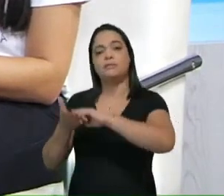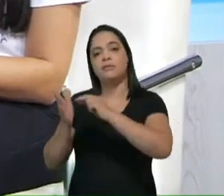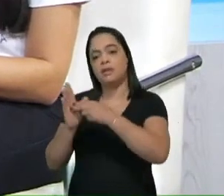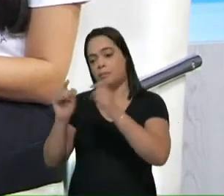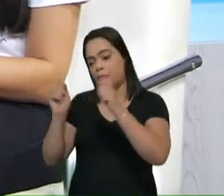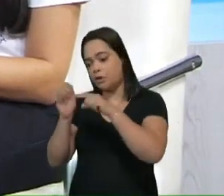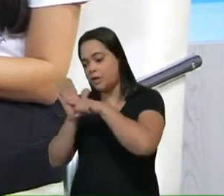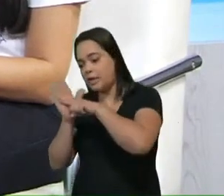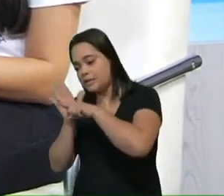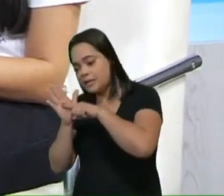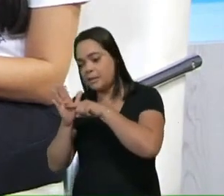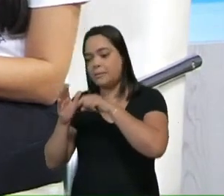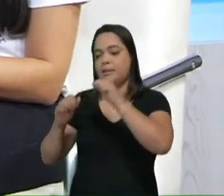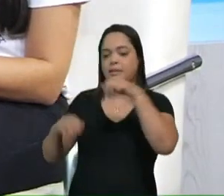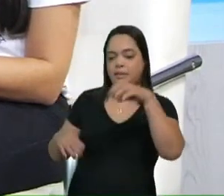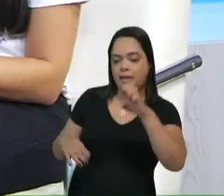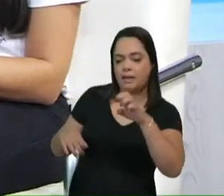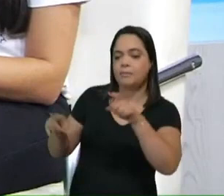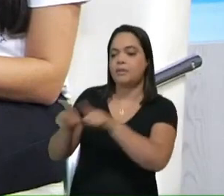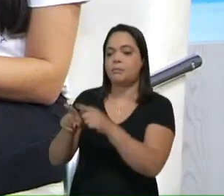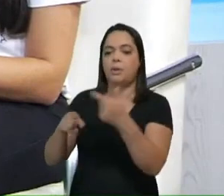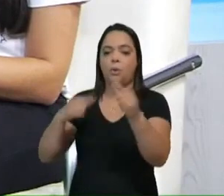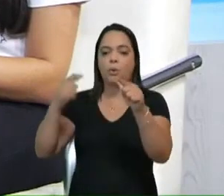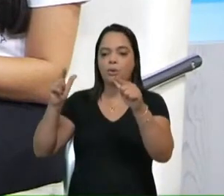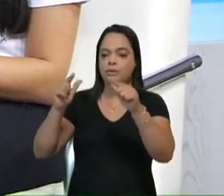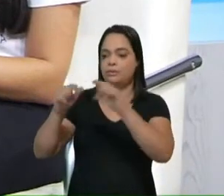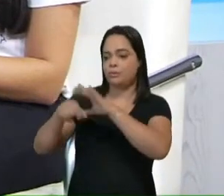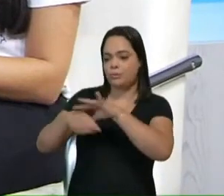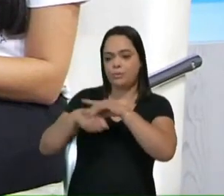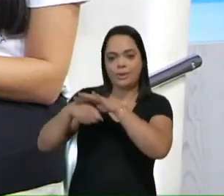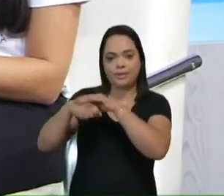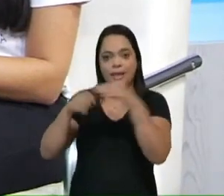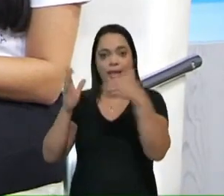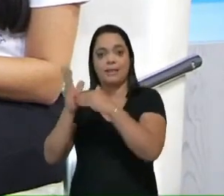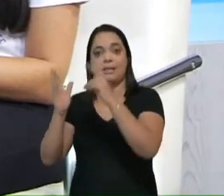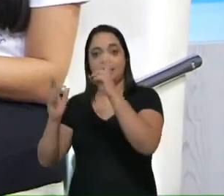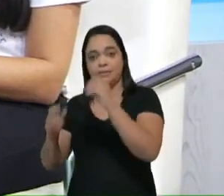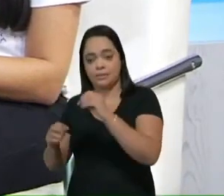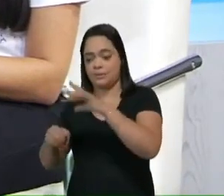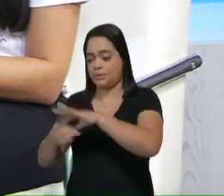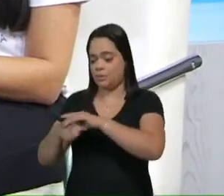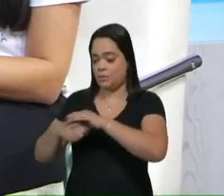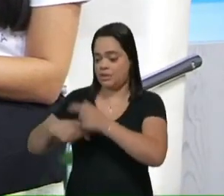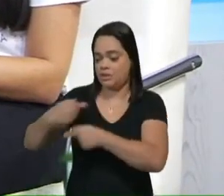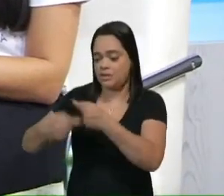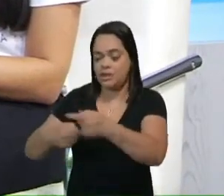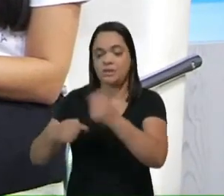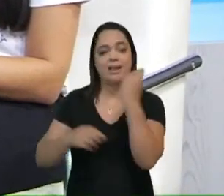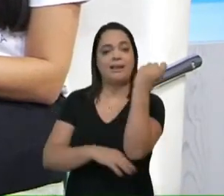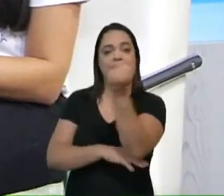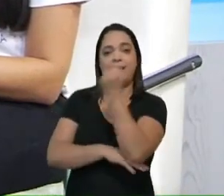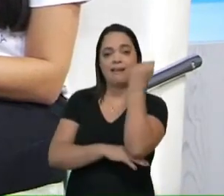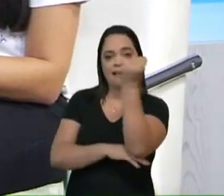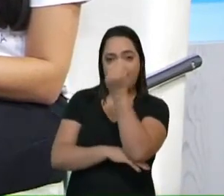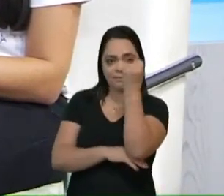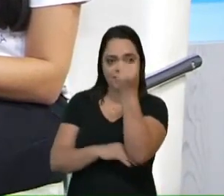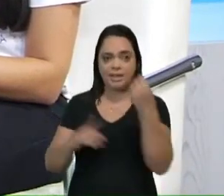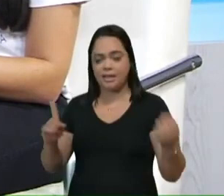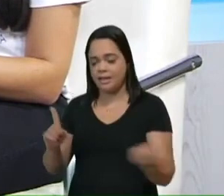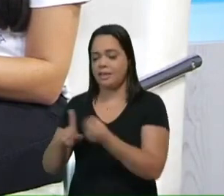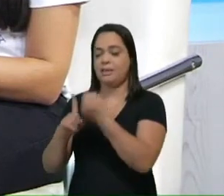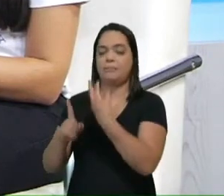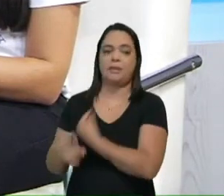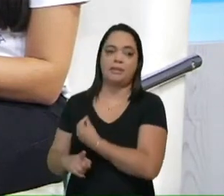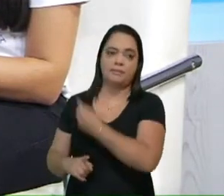outras doenças a gente tem a possibilidade de triar até 50 doenças que são doenças genéticas graves eh que causam um alto impacto na vida